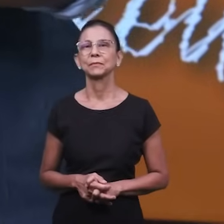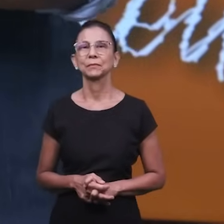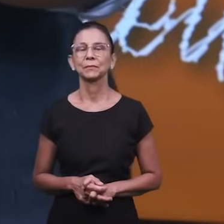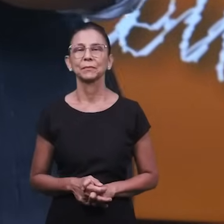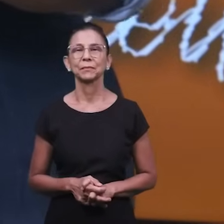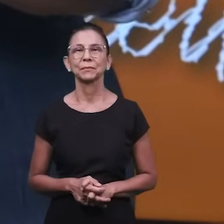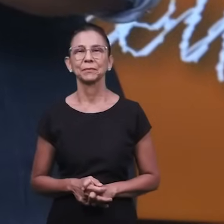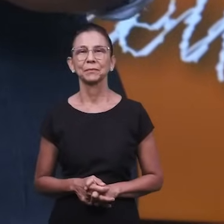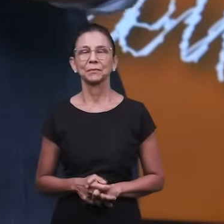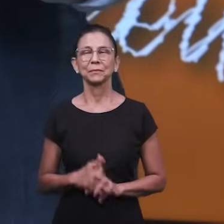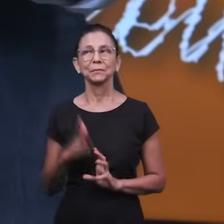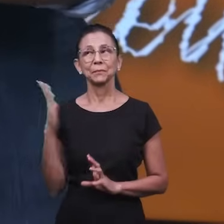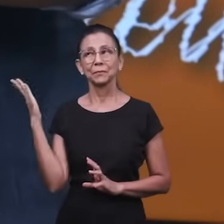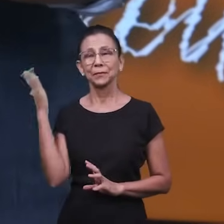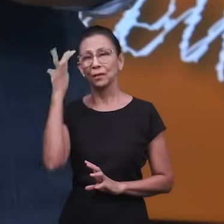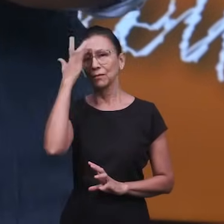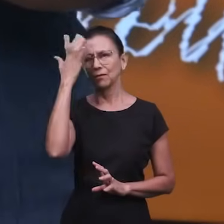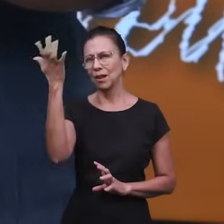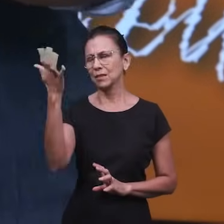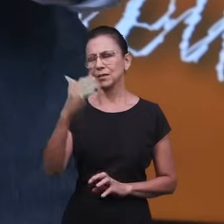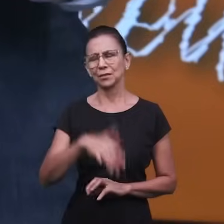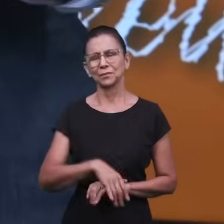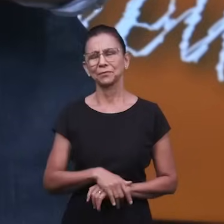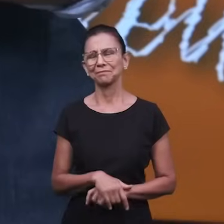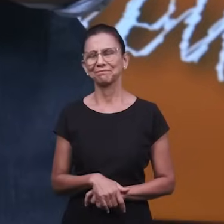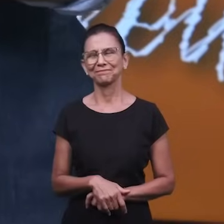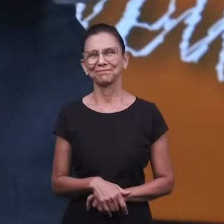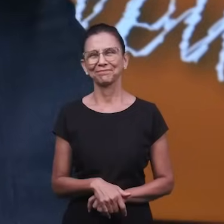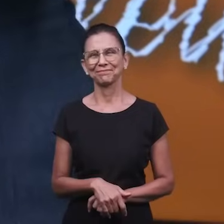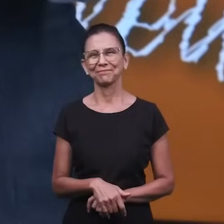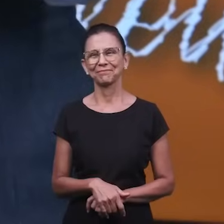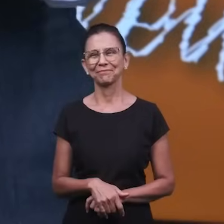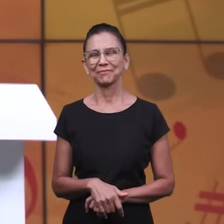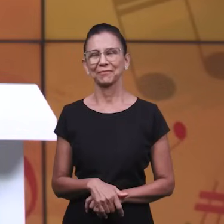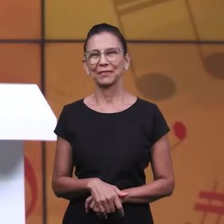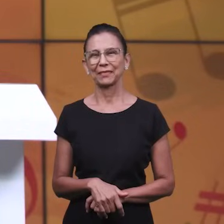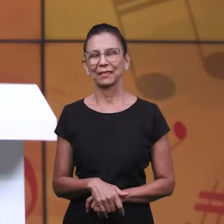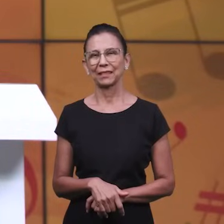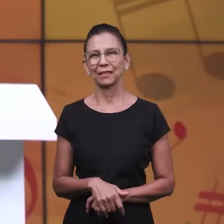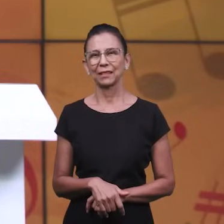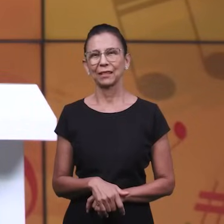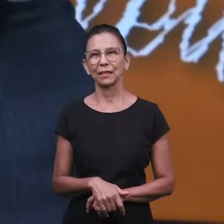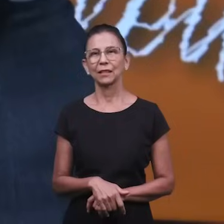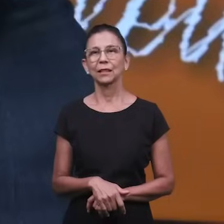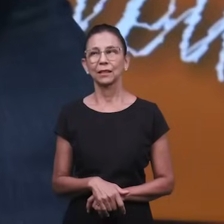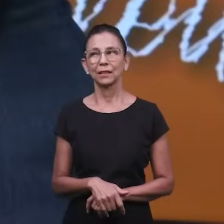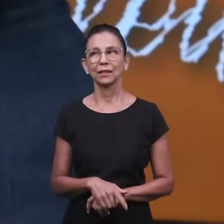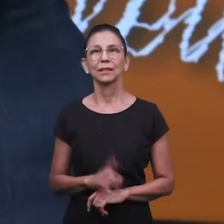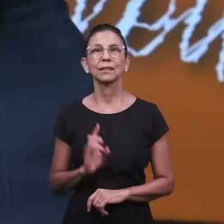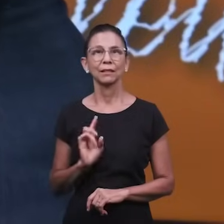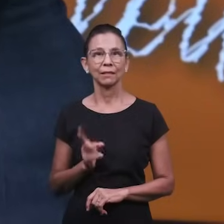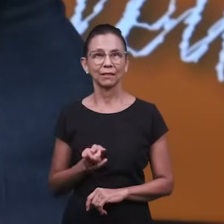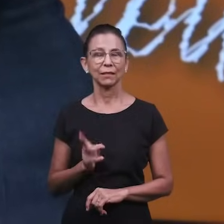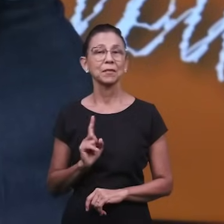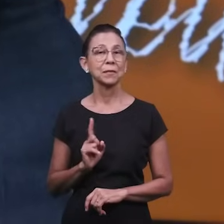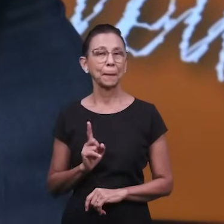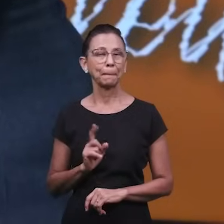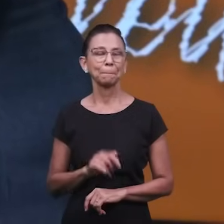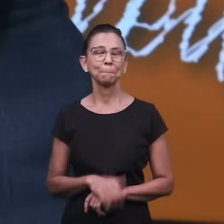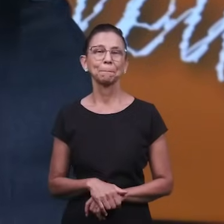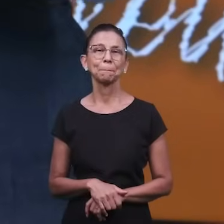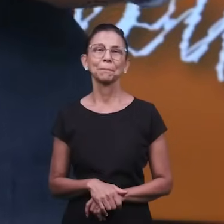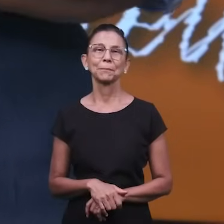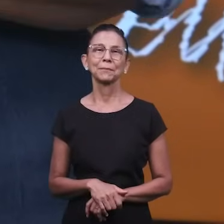Balança, toca, balança, toca, balança, toca. E lá no finalzinho nós temos 1, 2,